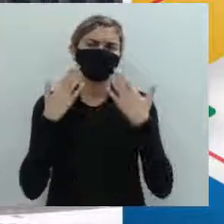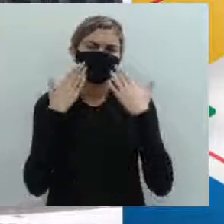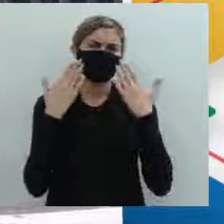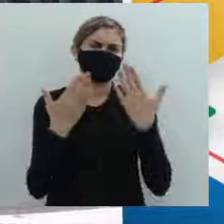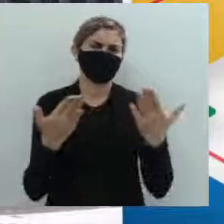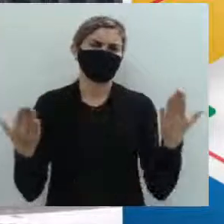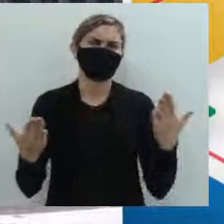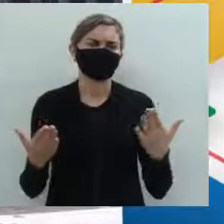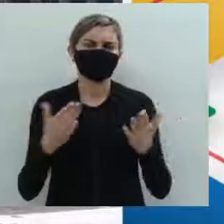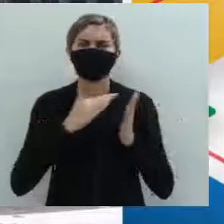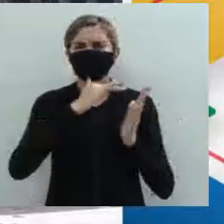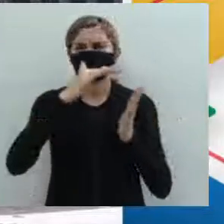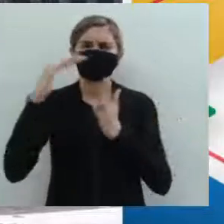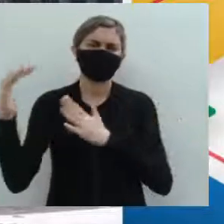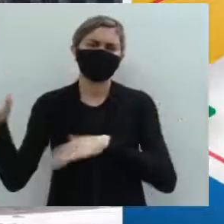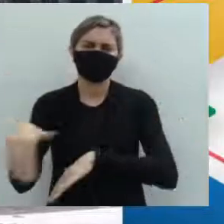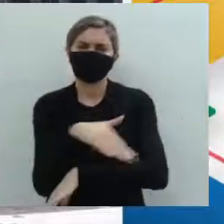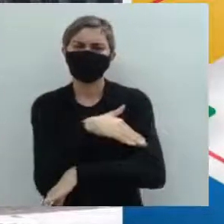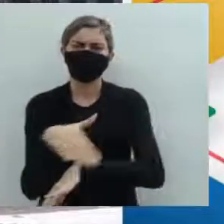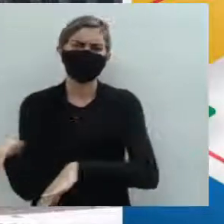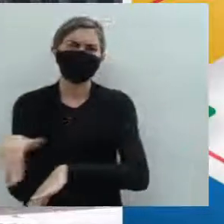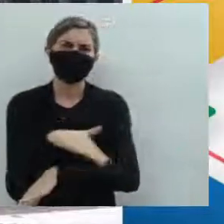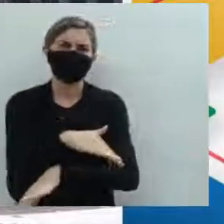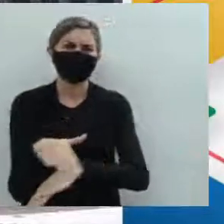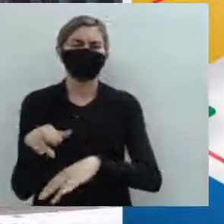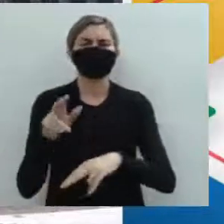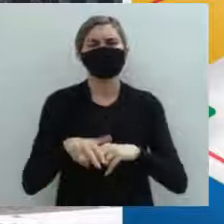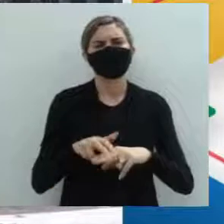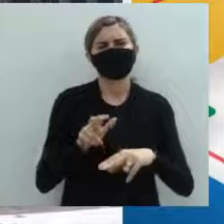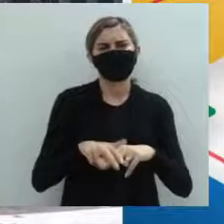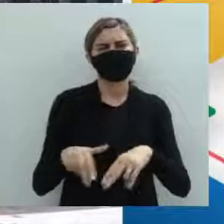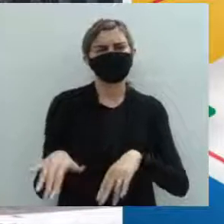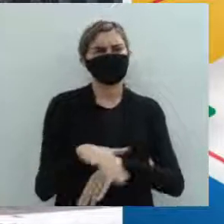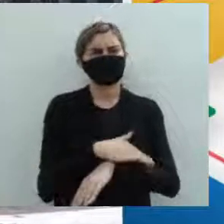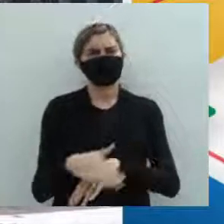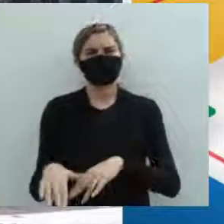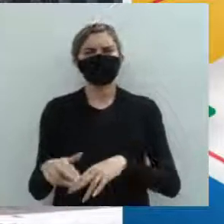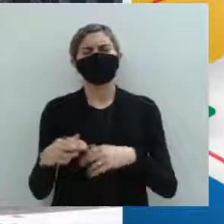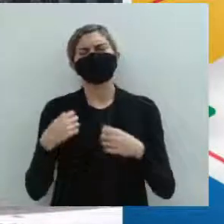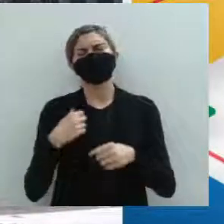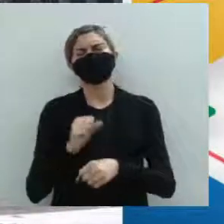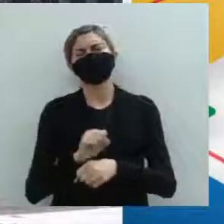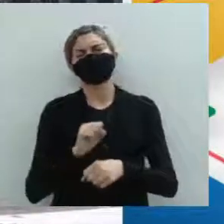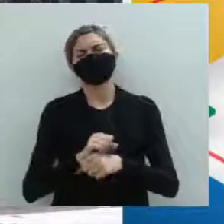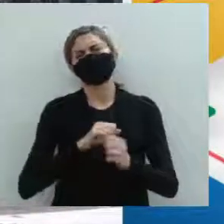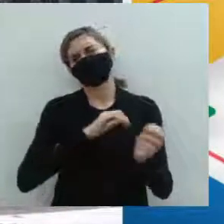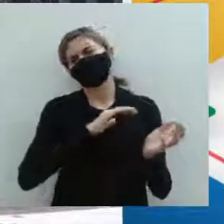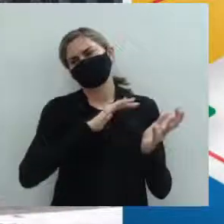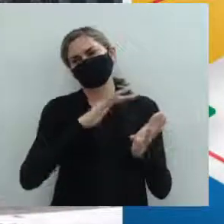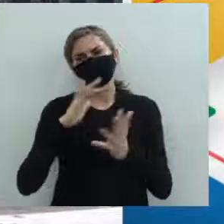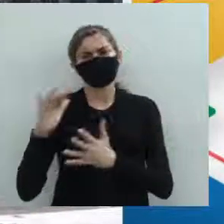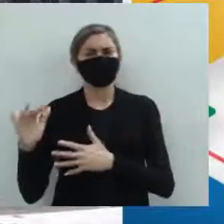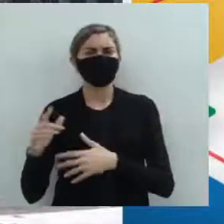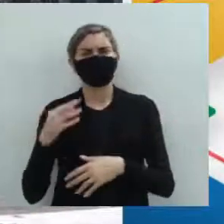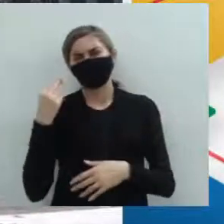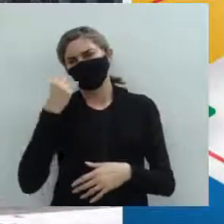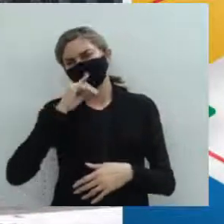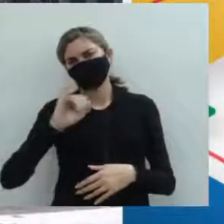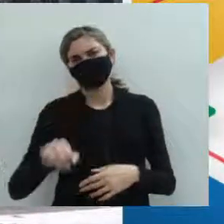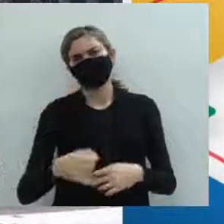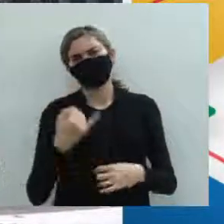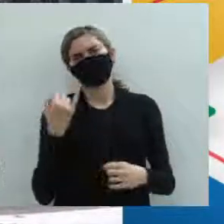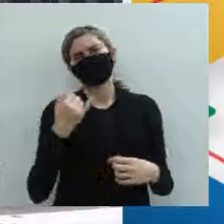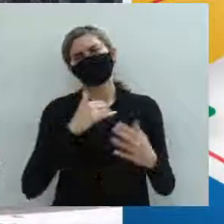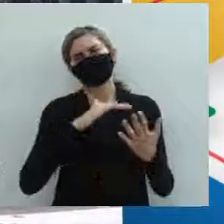aí dos entregadores na rua, né, sentados ali na rua, na calçada, esperando as suas entregas e aproveitando entre